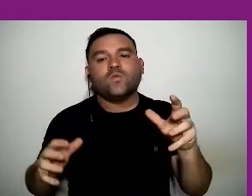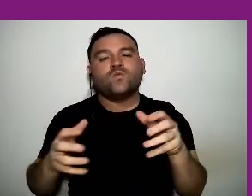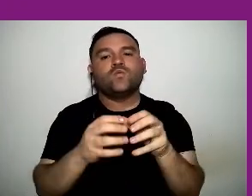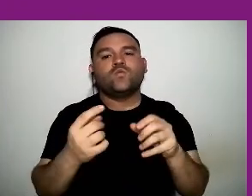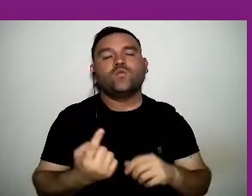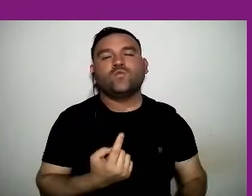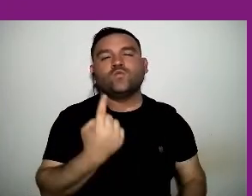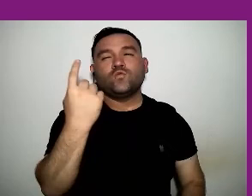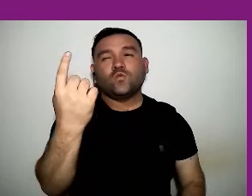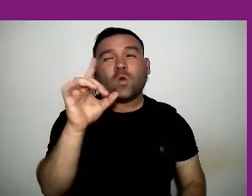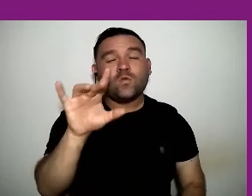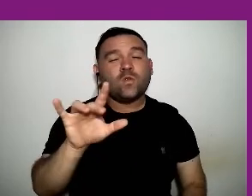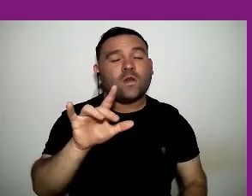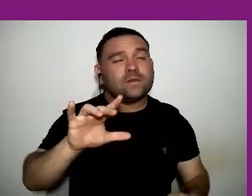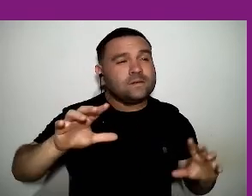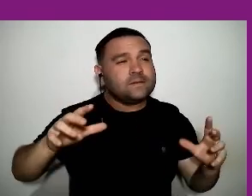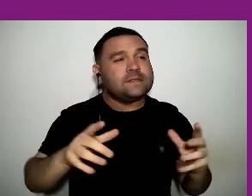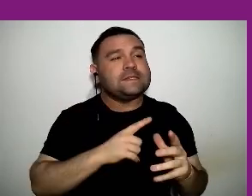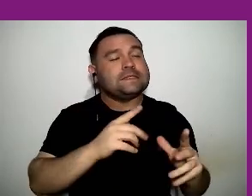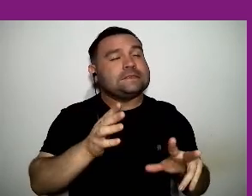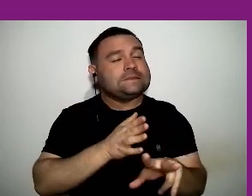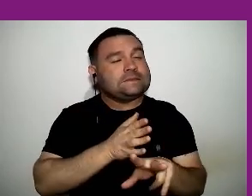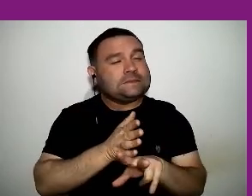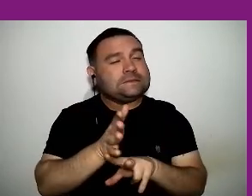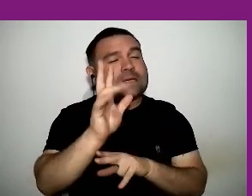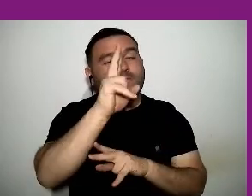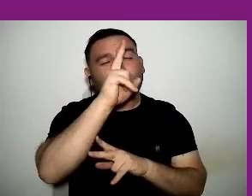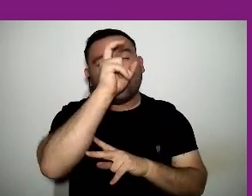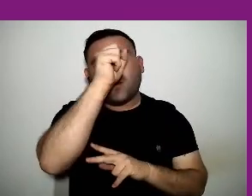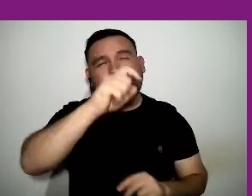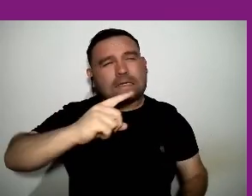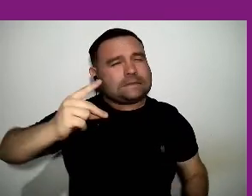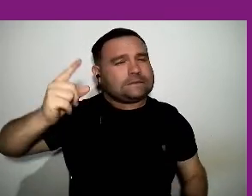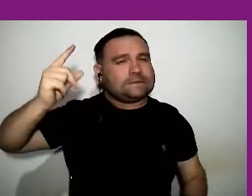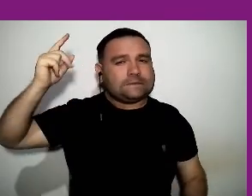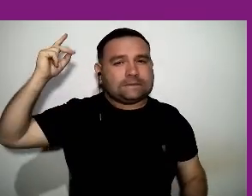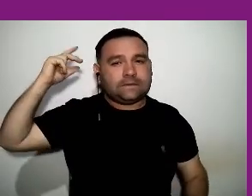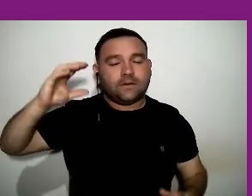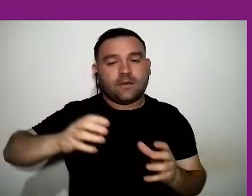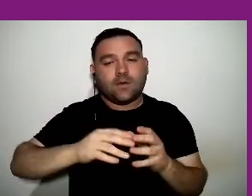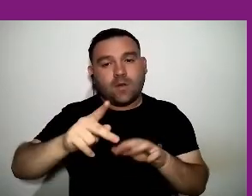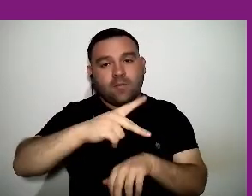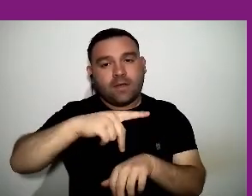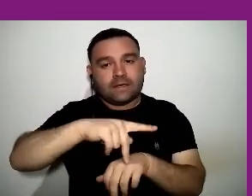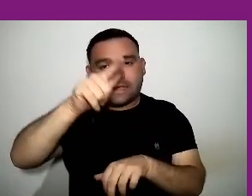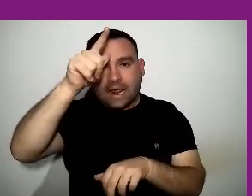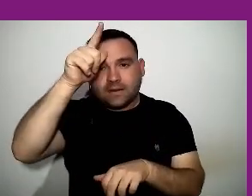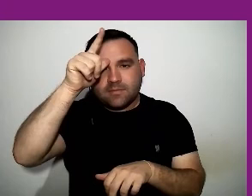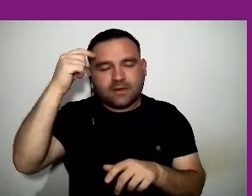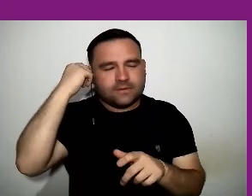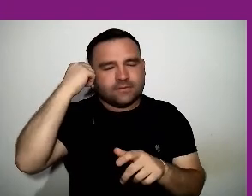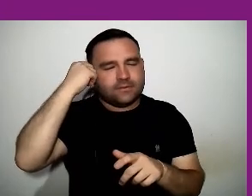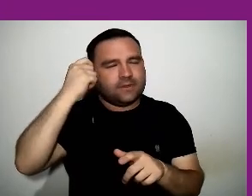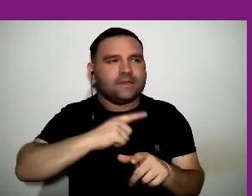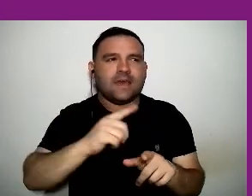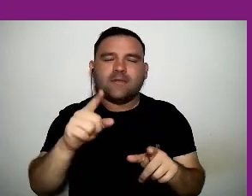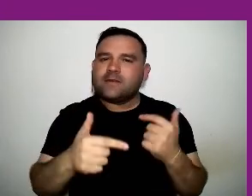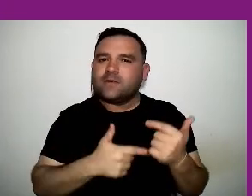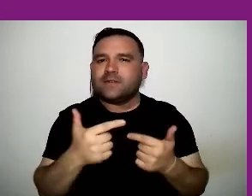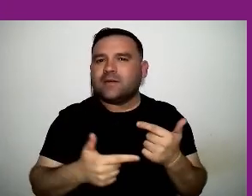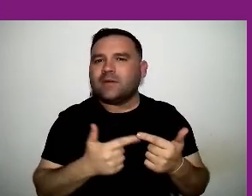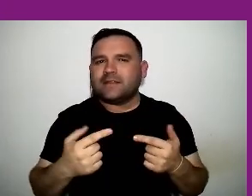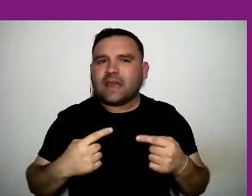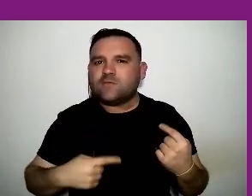grupo com grande viés, há muitos anos atrás, um grupo alemão mostrou, mas é um trabalho